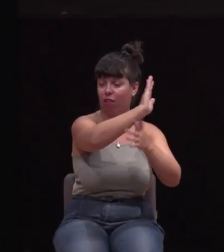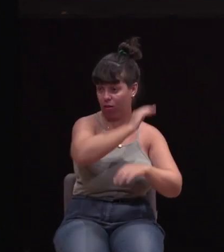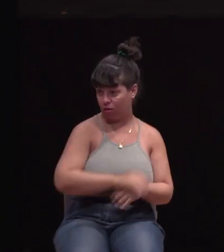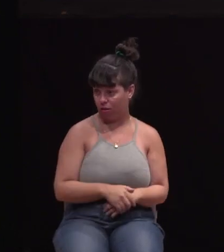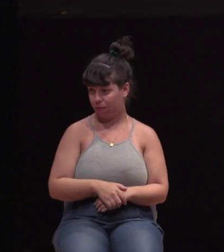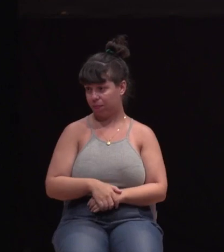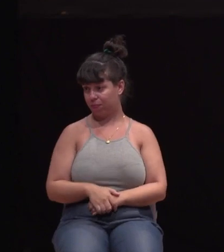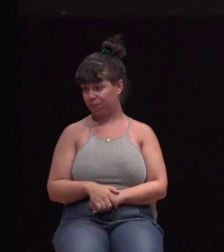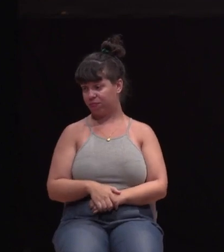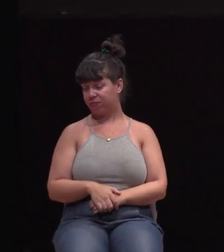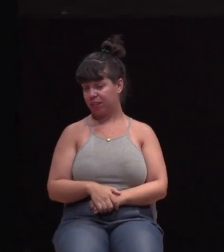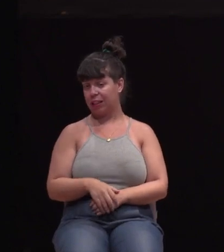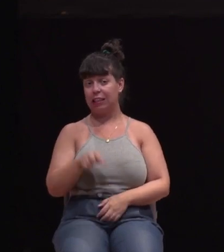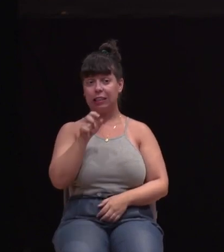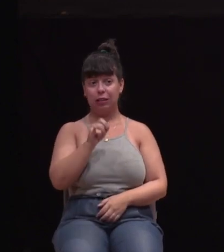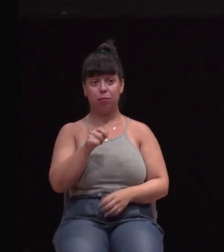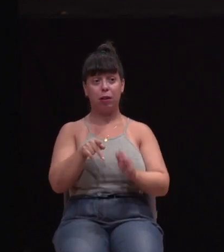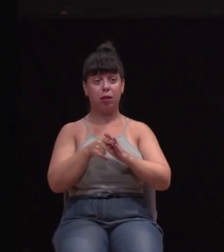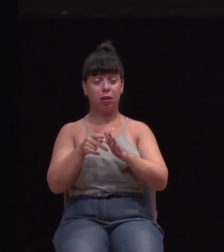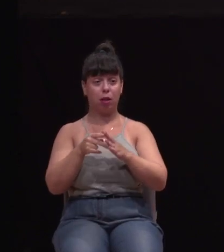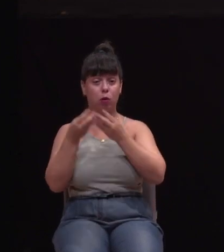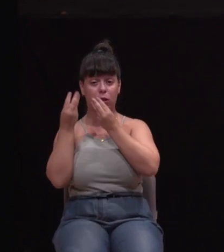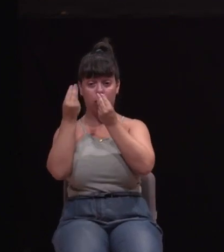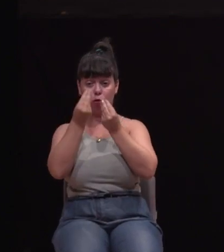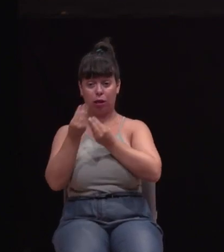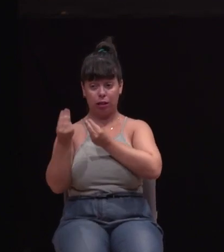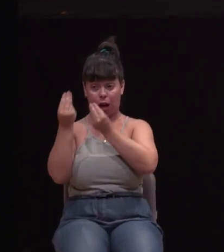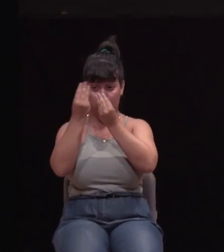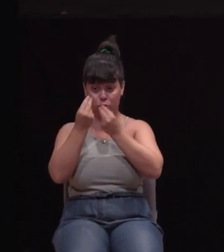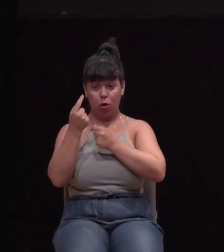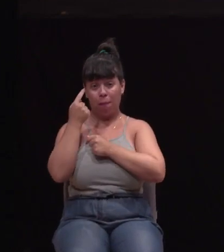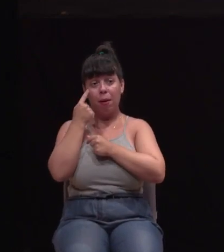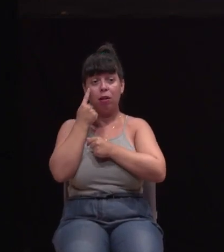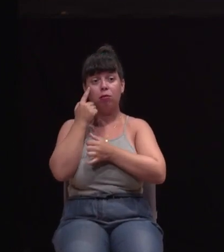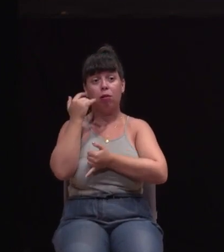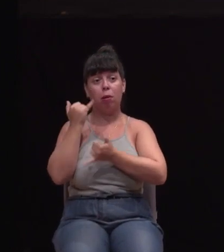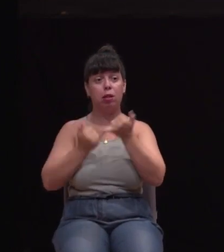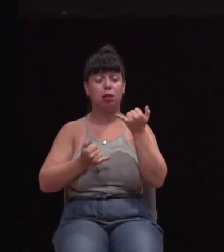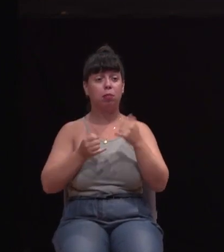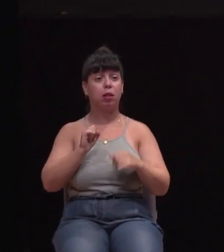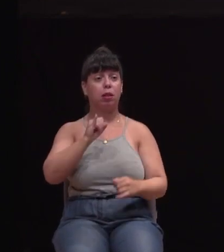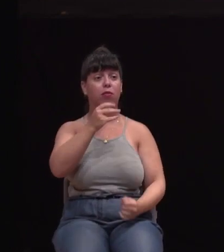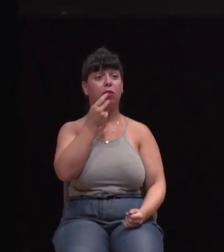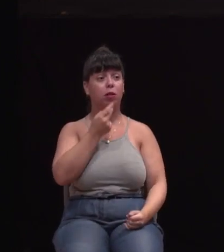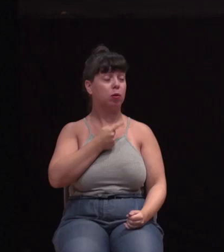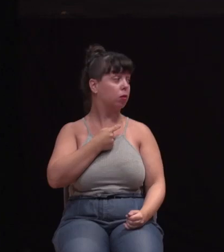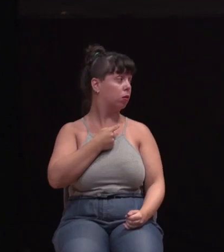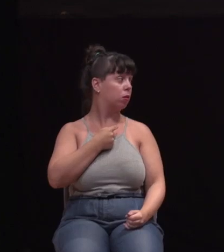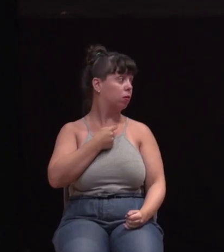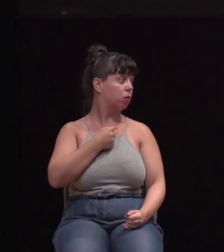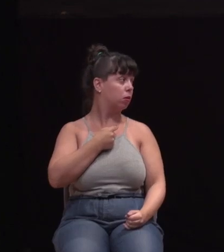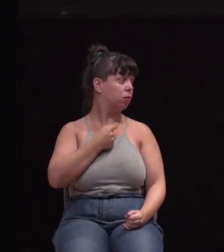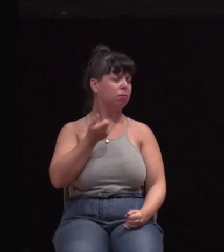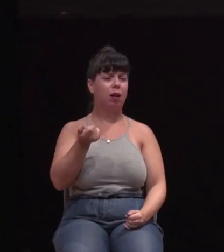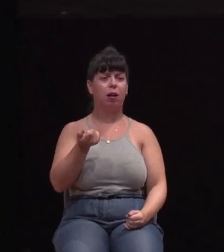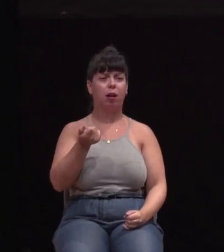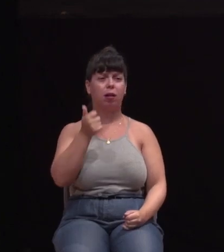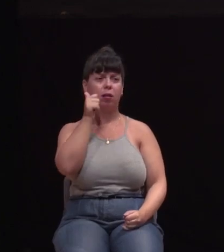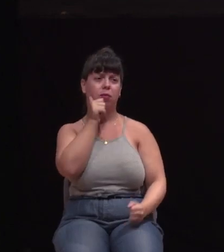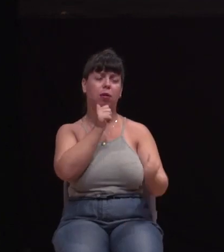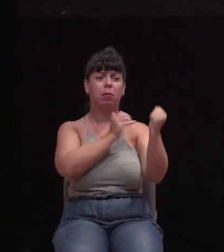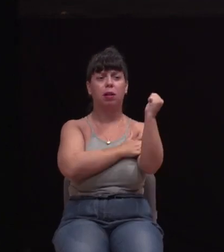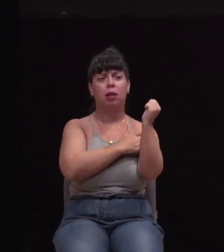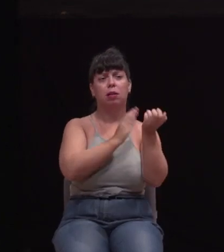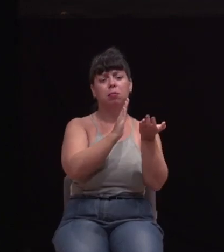da transexualidade, penso eu que são os mesmos critérios. Agora, você falou assim, será que se a gente dividir o feminismo, a gente não